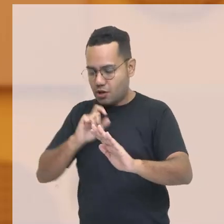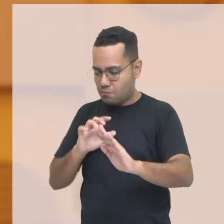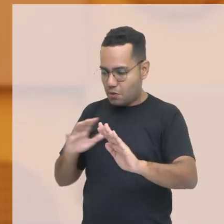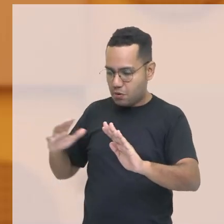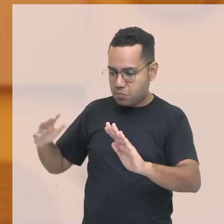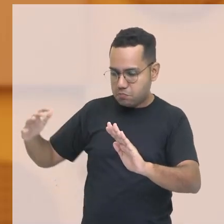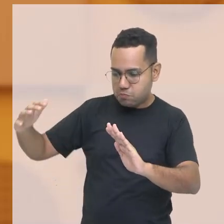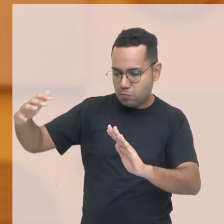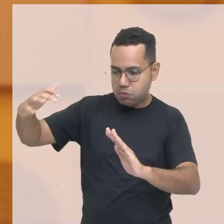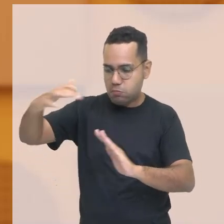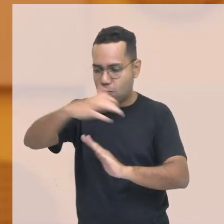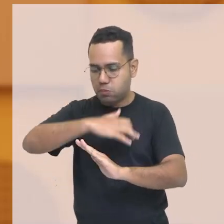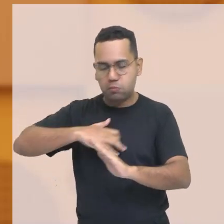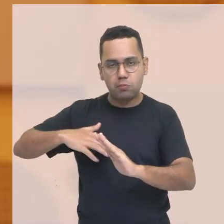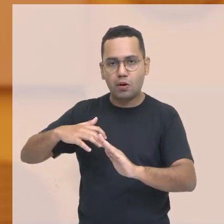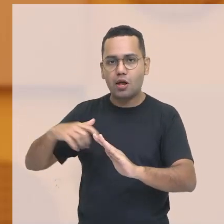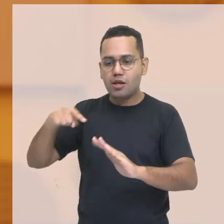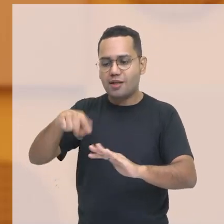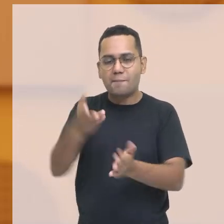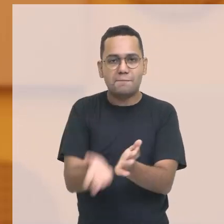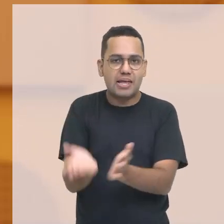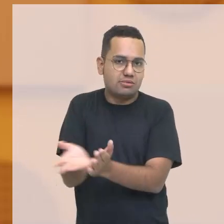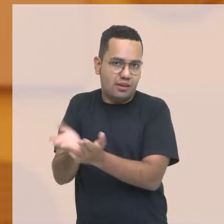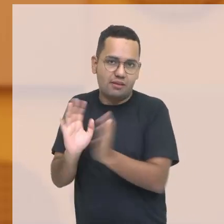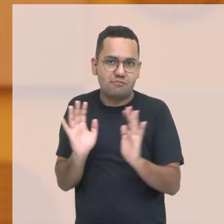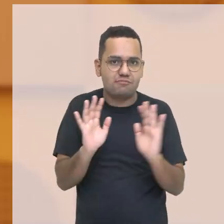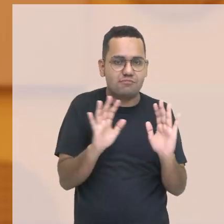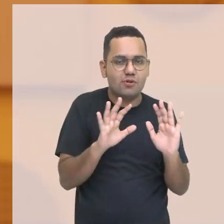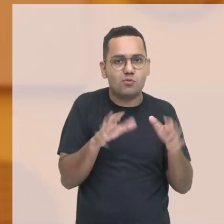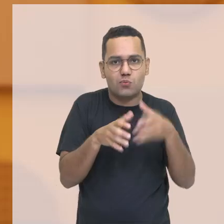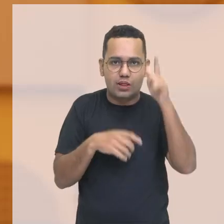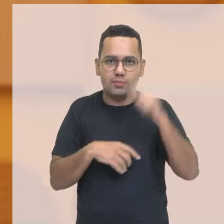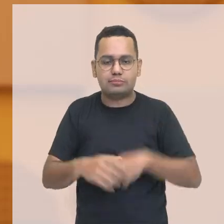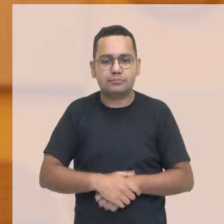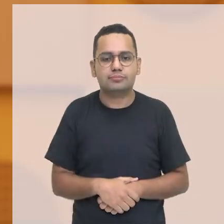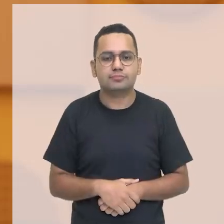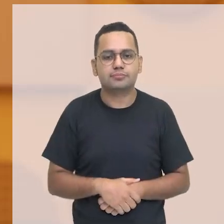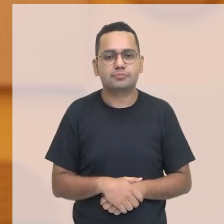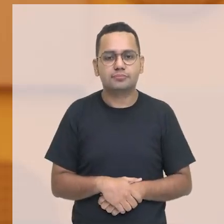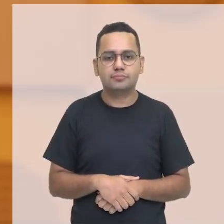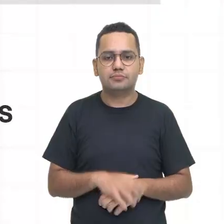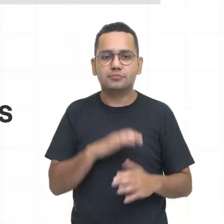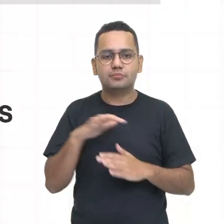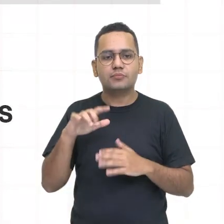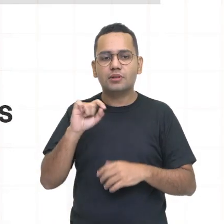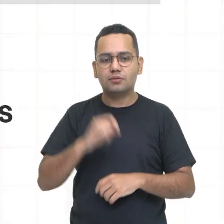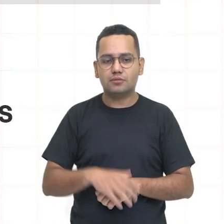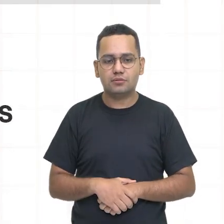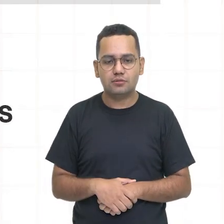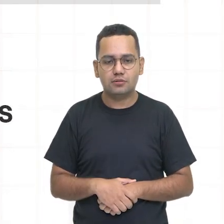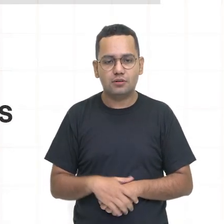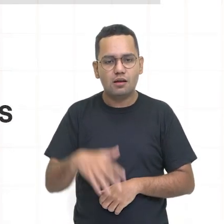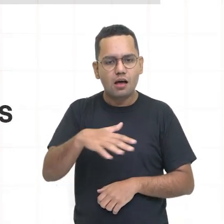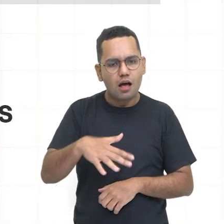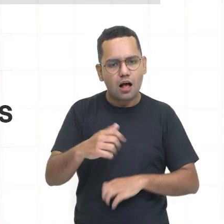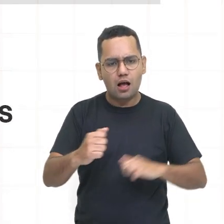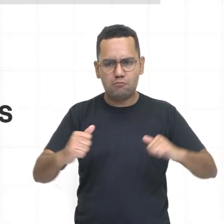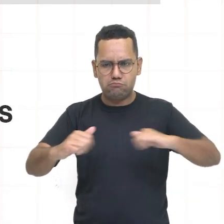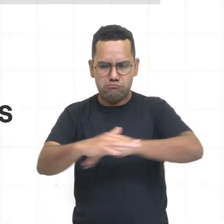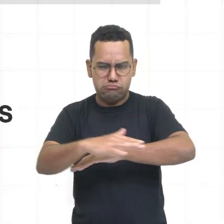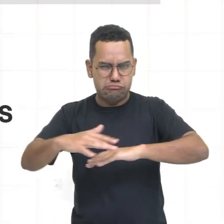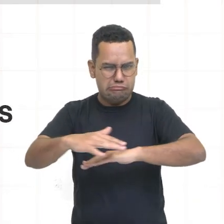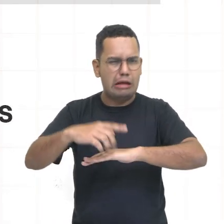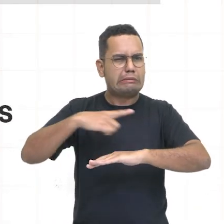cidade. Então, nesse contexto da Batalha do Stalingrado, vamos observar combates urbanos intensos com